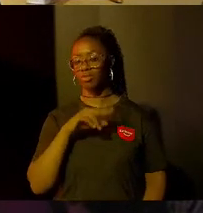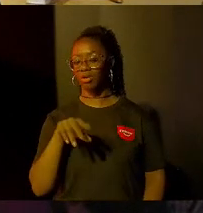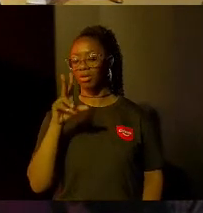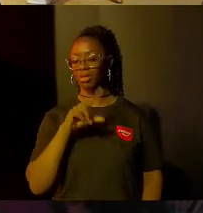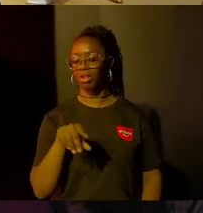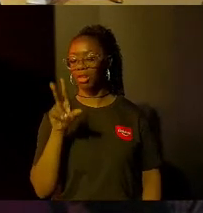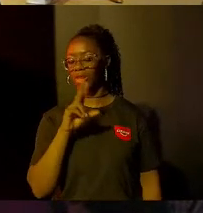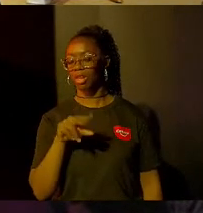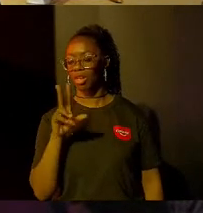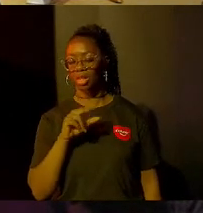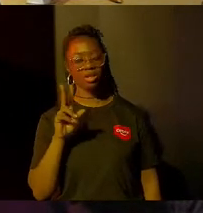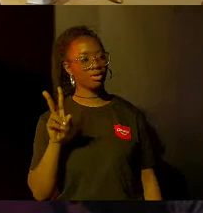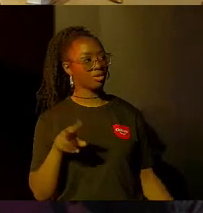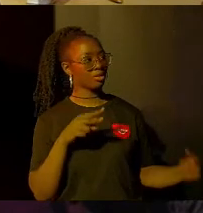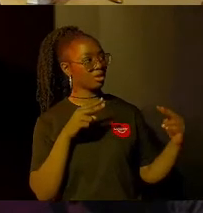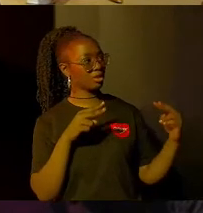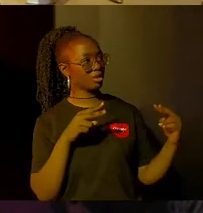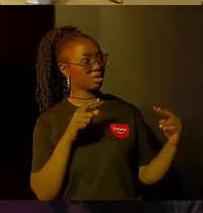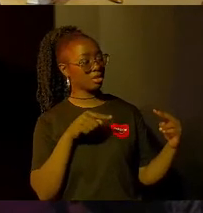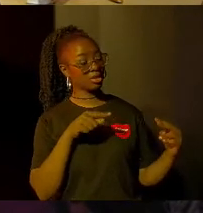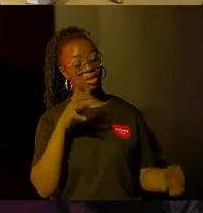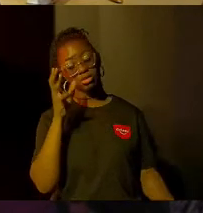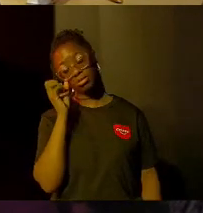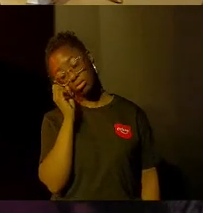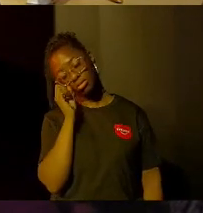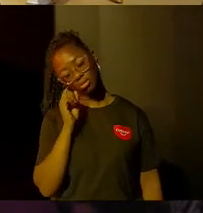ele ele estava dormindo